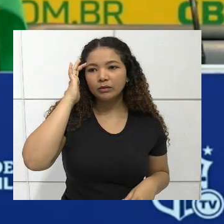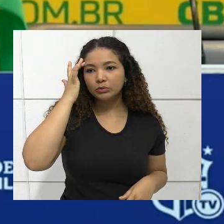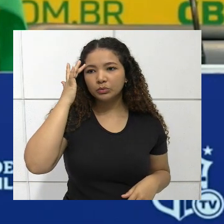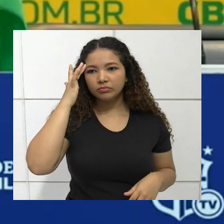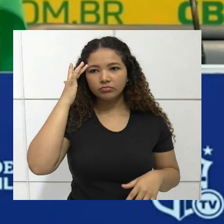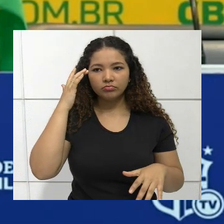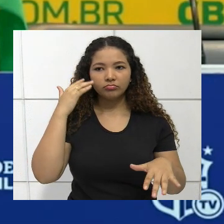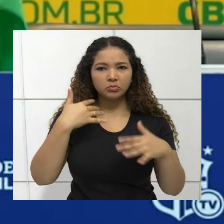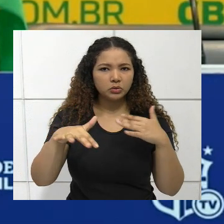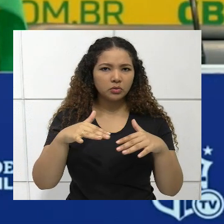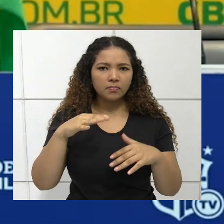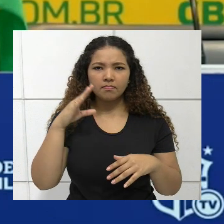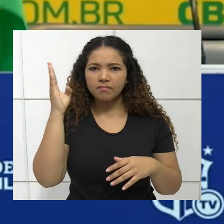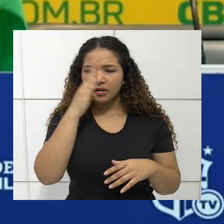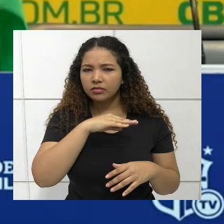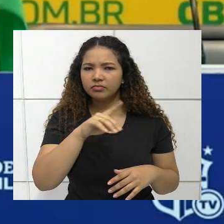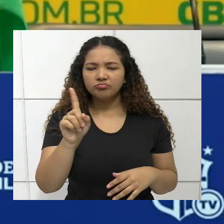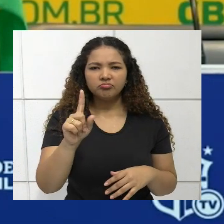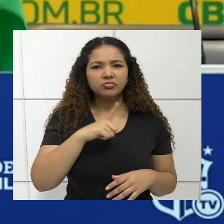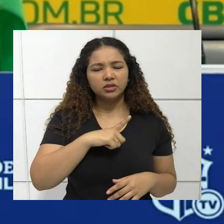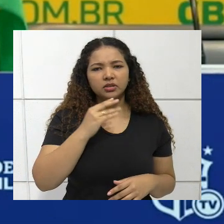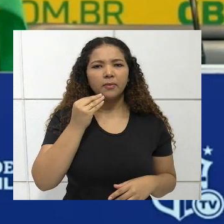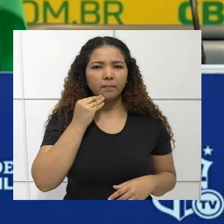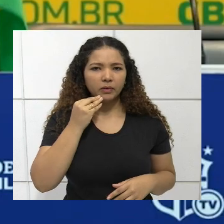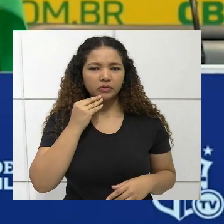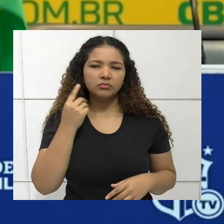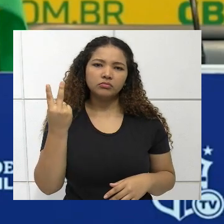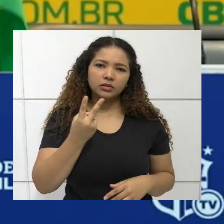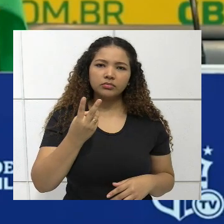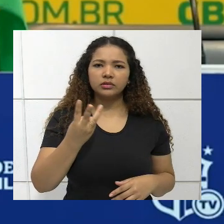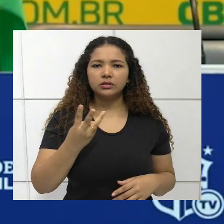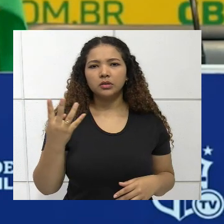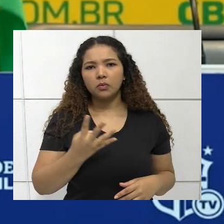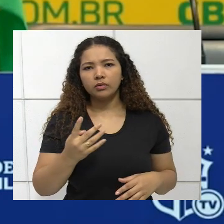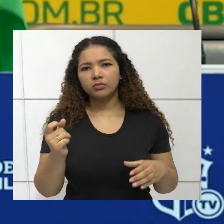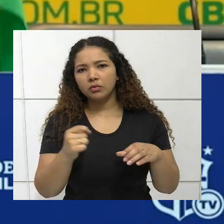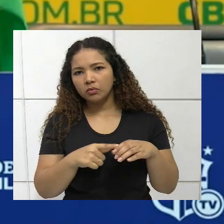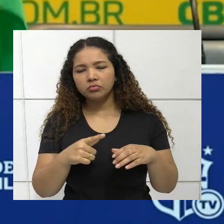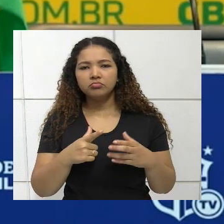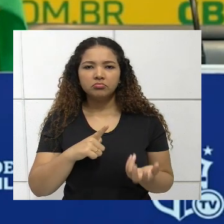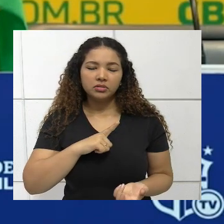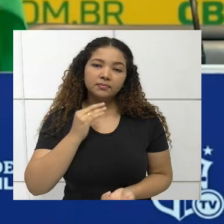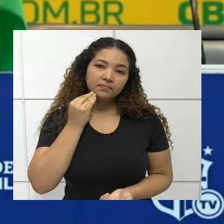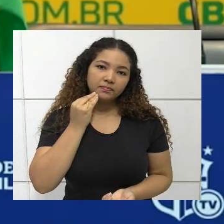Brasil, a gente criou chance para fazer o segundo, o terceiro, o quarto gols, a gente não fez.